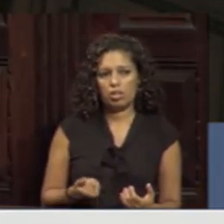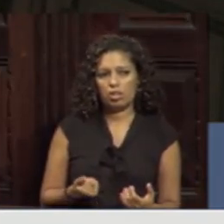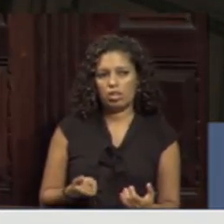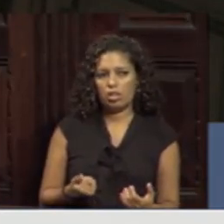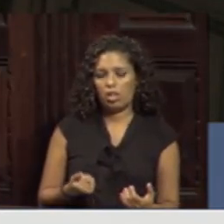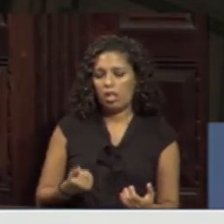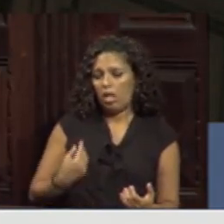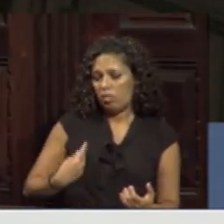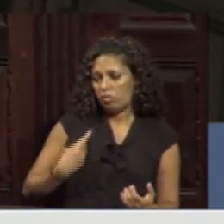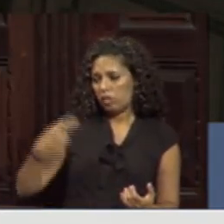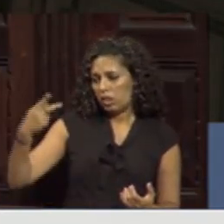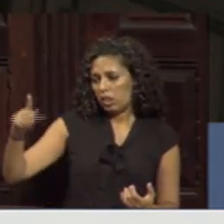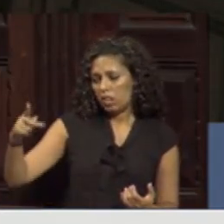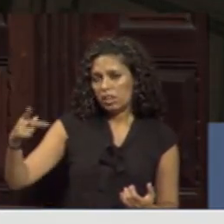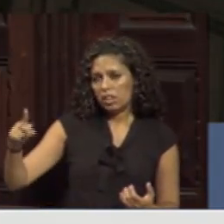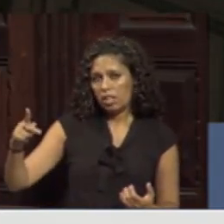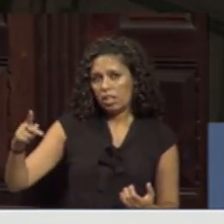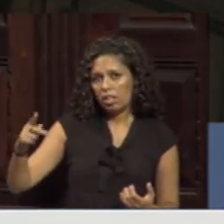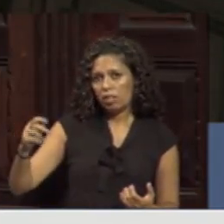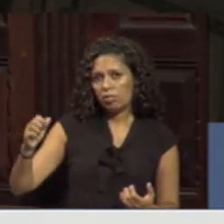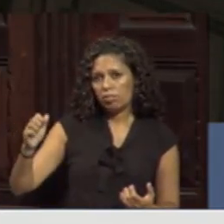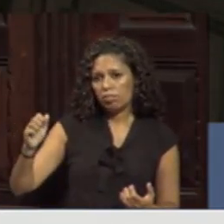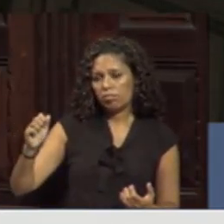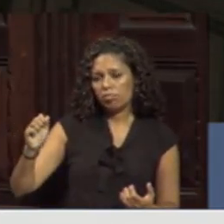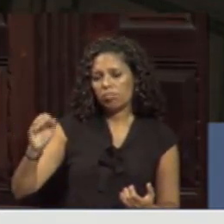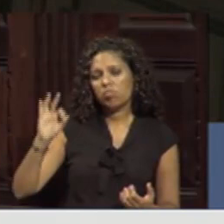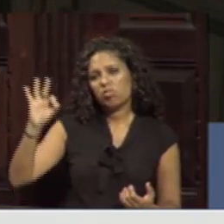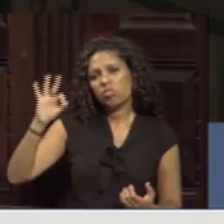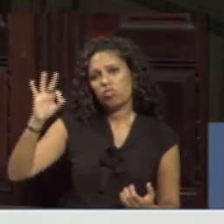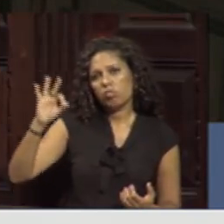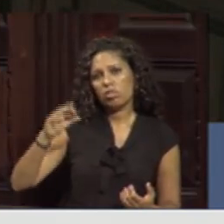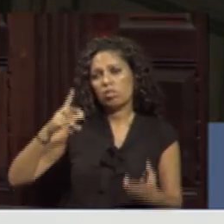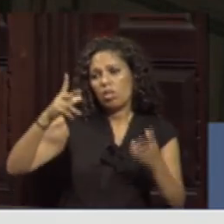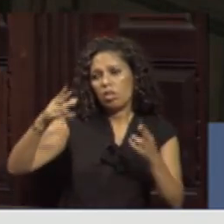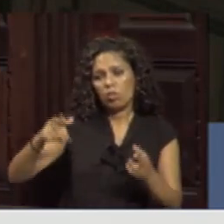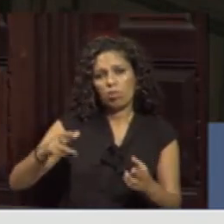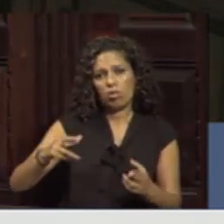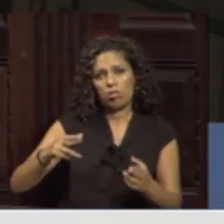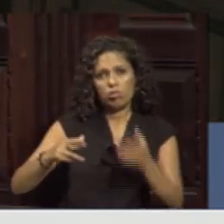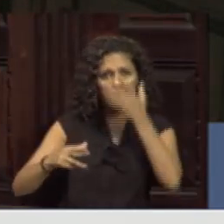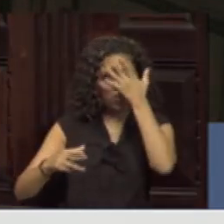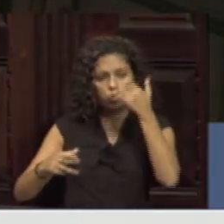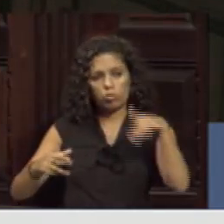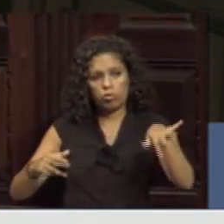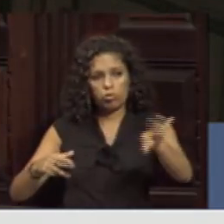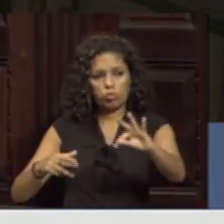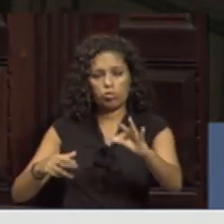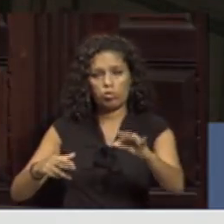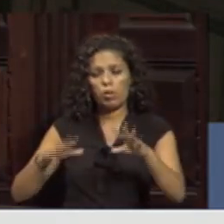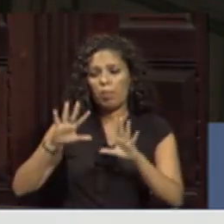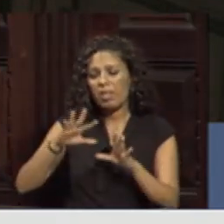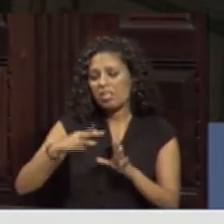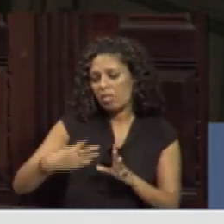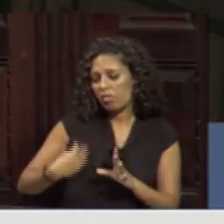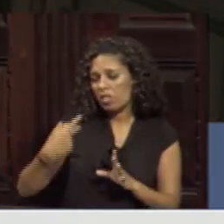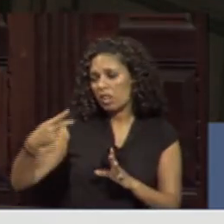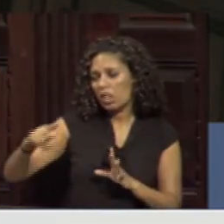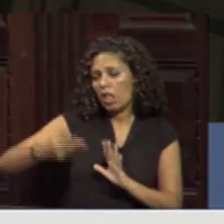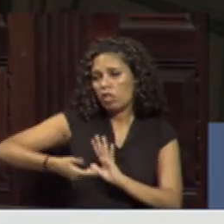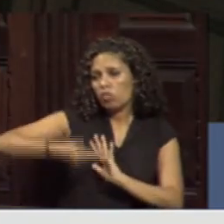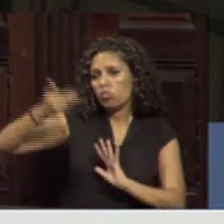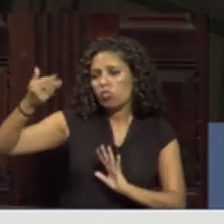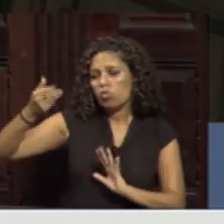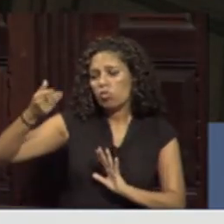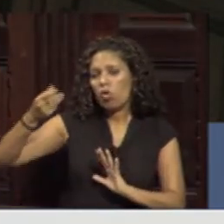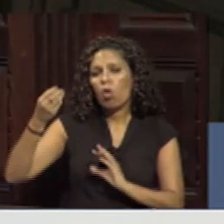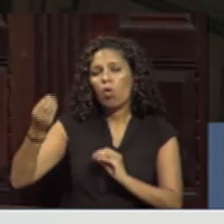do meu, mas é a forma cruel, covarde, e aqui eu não quero me antecipar, mas todos os